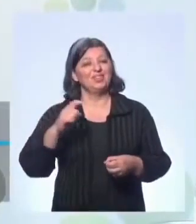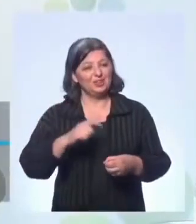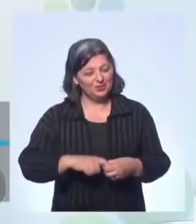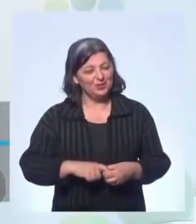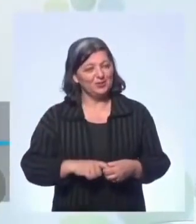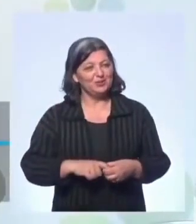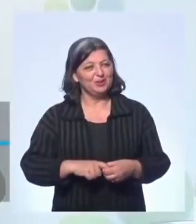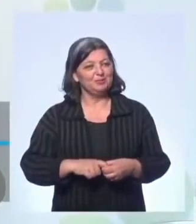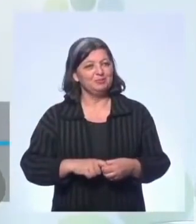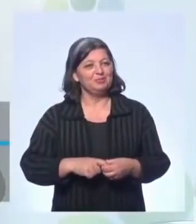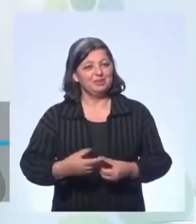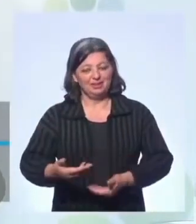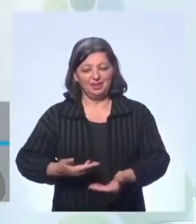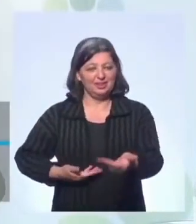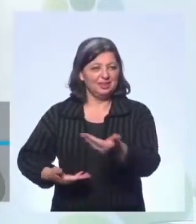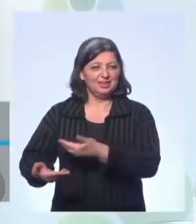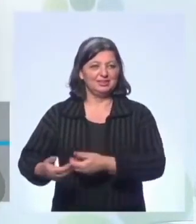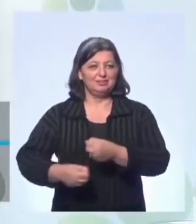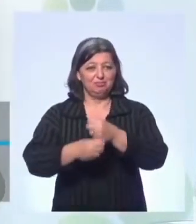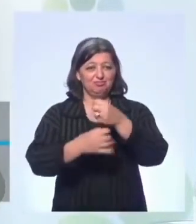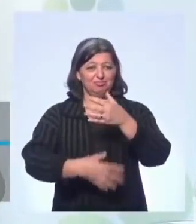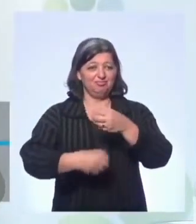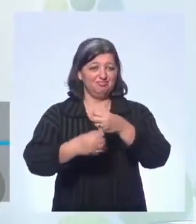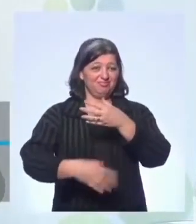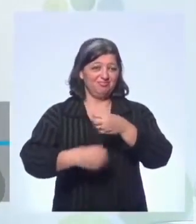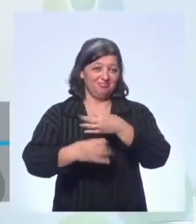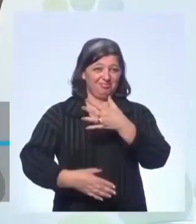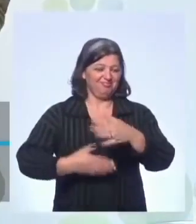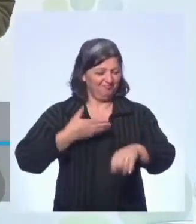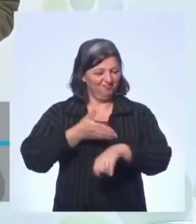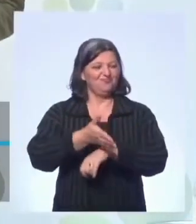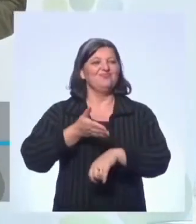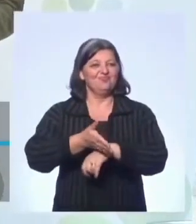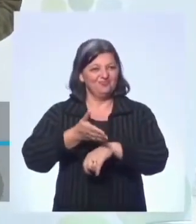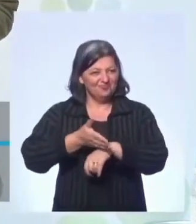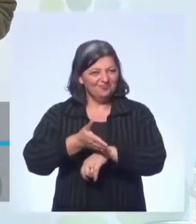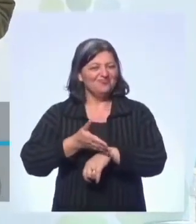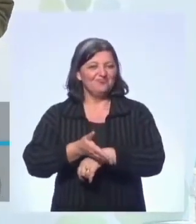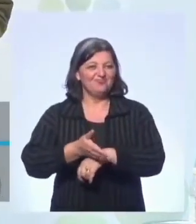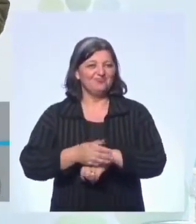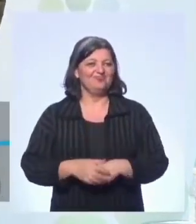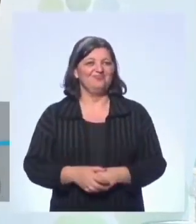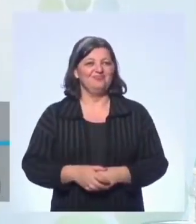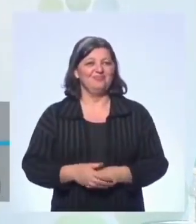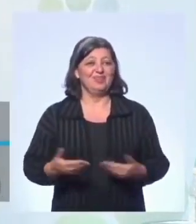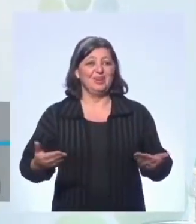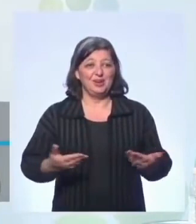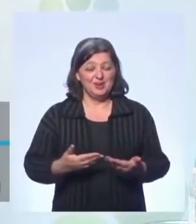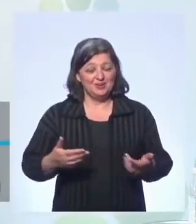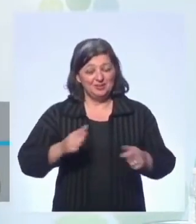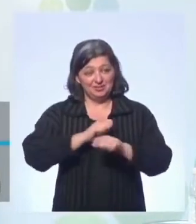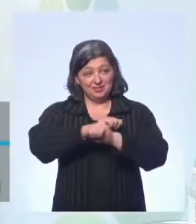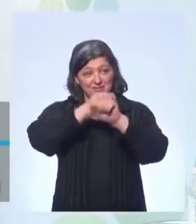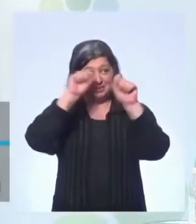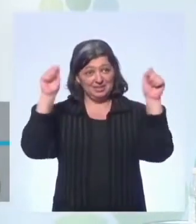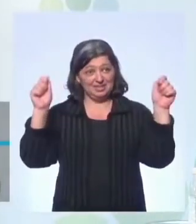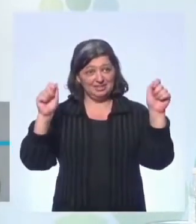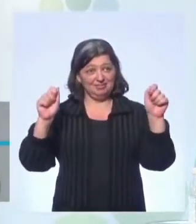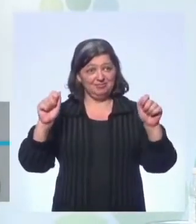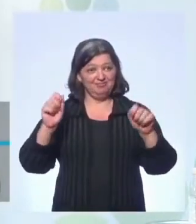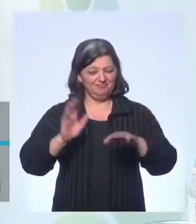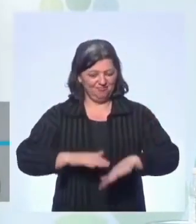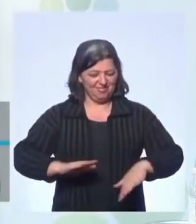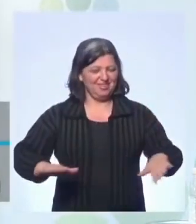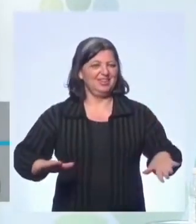Voltamos para a interação. O chat está bem participativo nessa manhã. A garotada